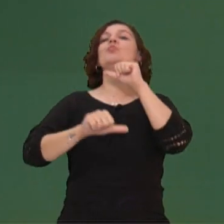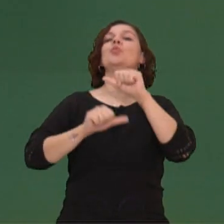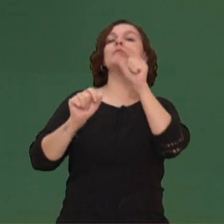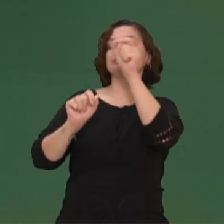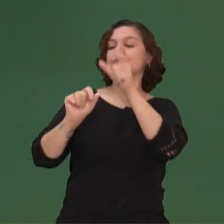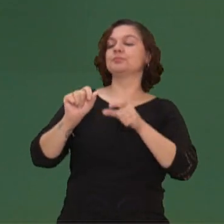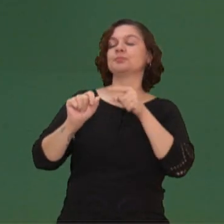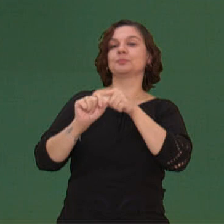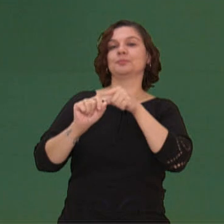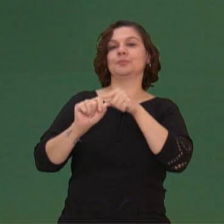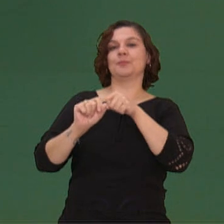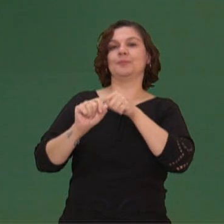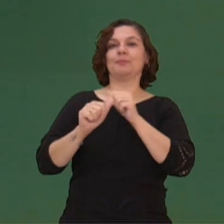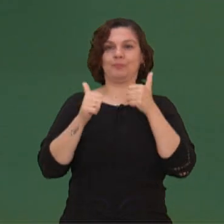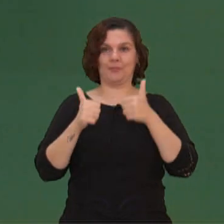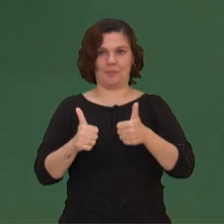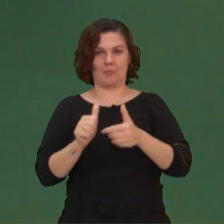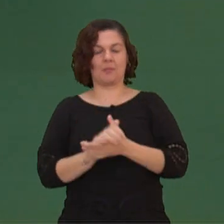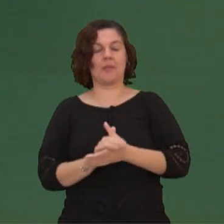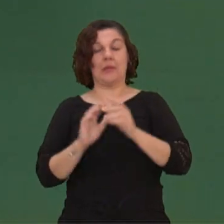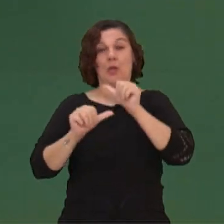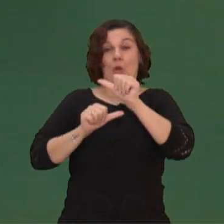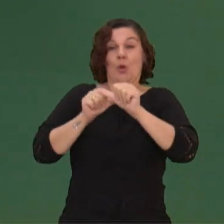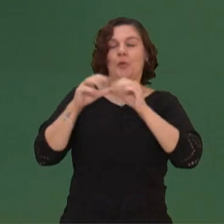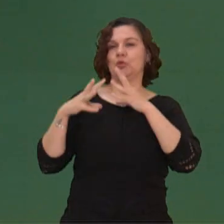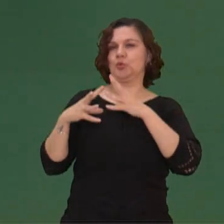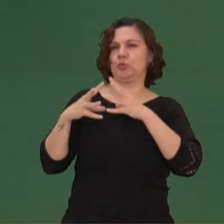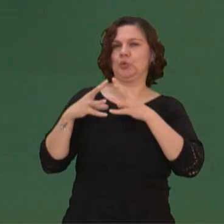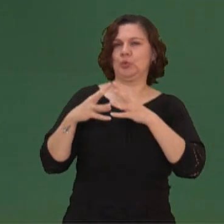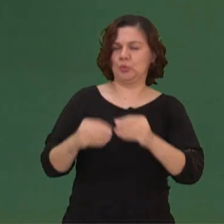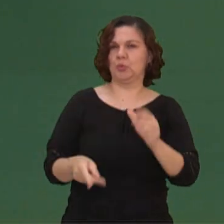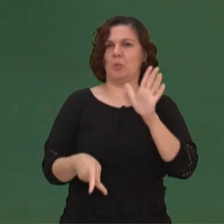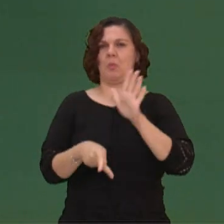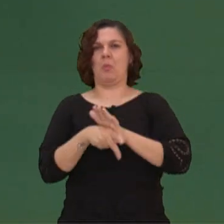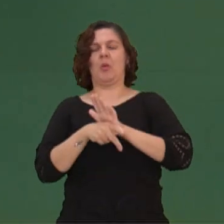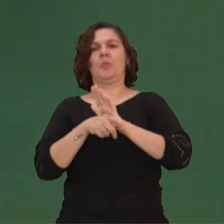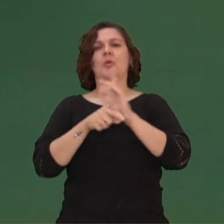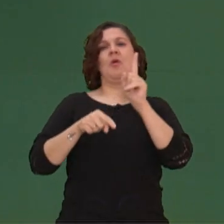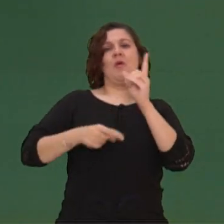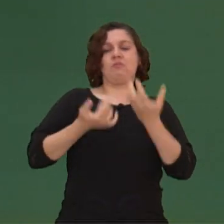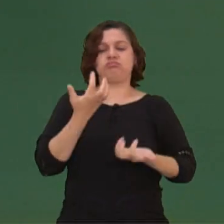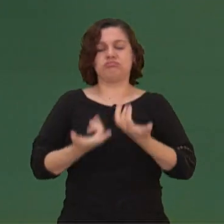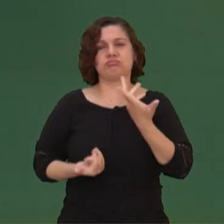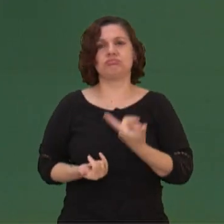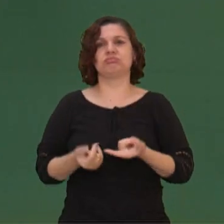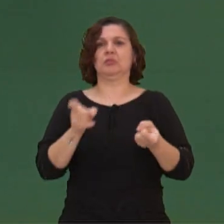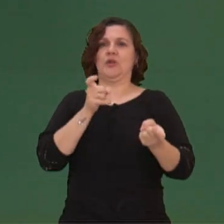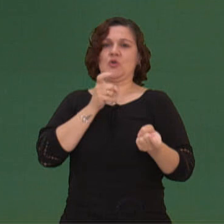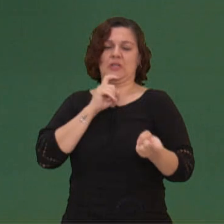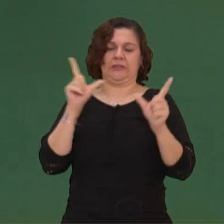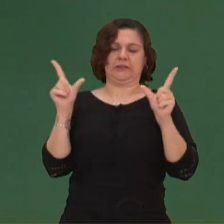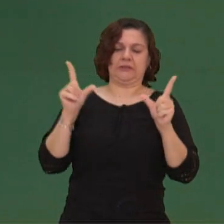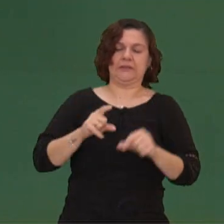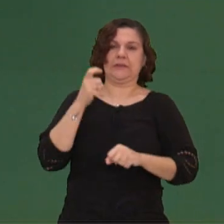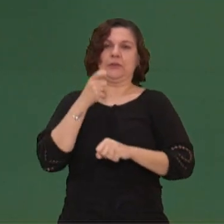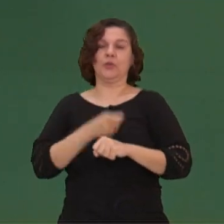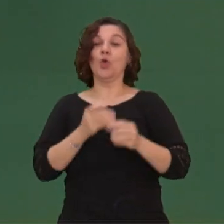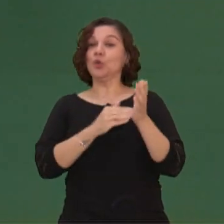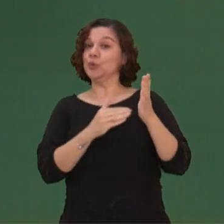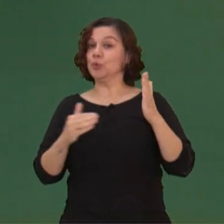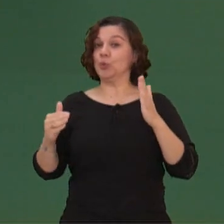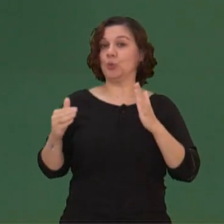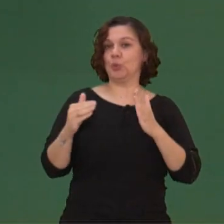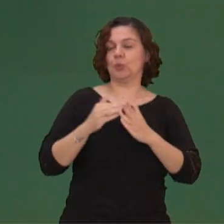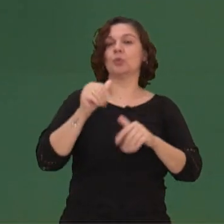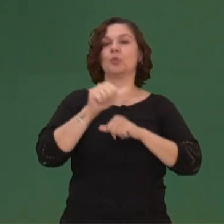o átomo. Combinado? Muda todo o comportamento, estado físico, ponto de fusão, ponto de ebulição. Todas aquelas propriedades vistas